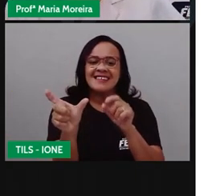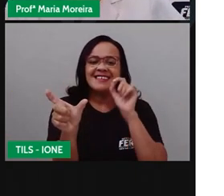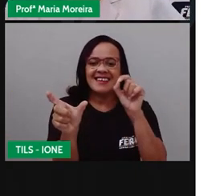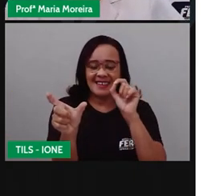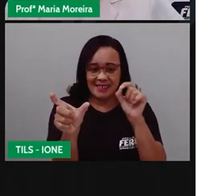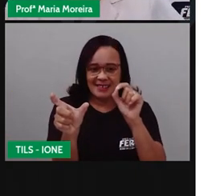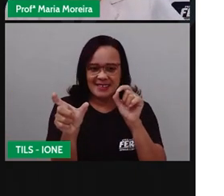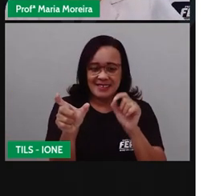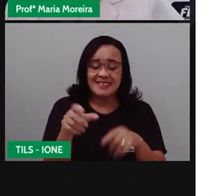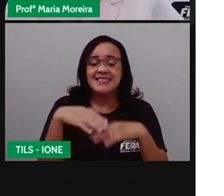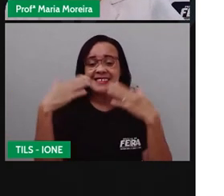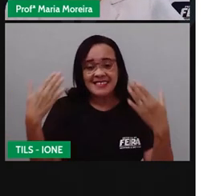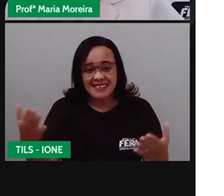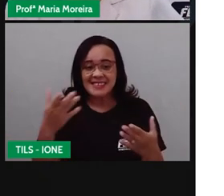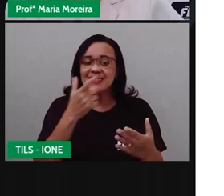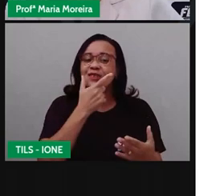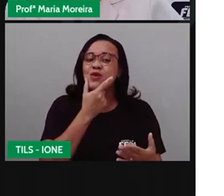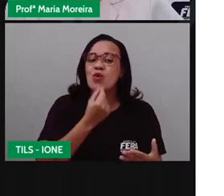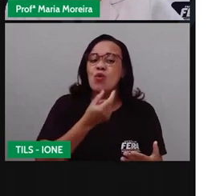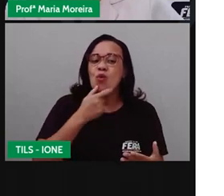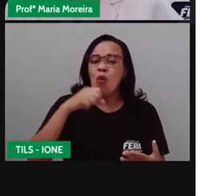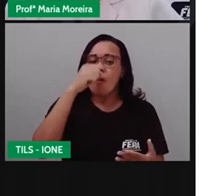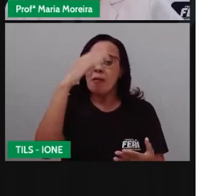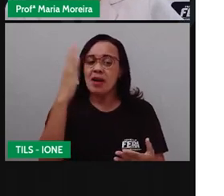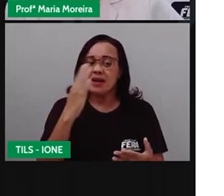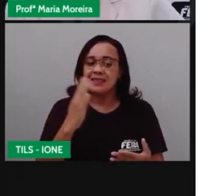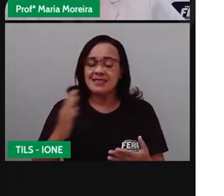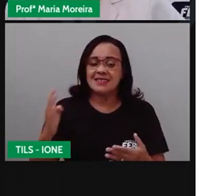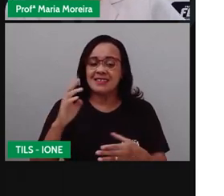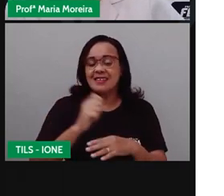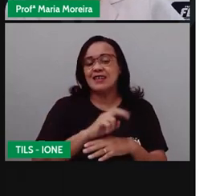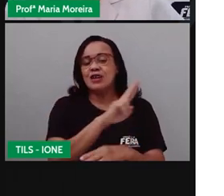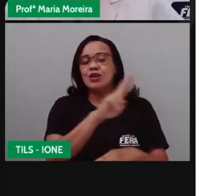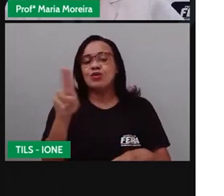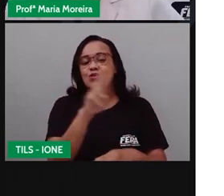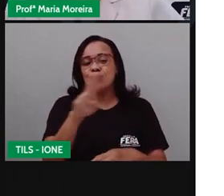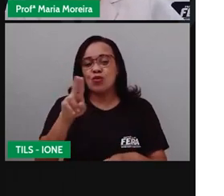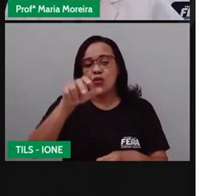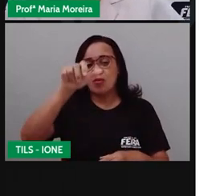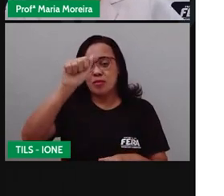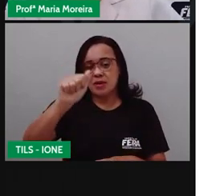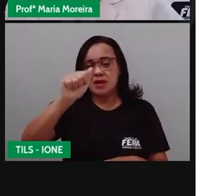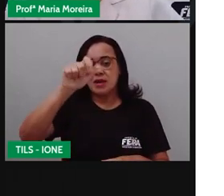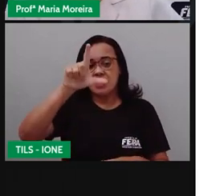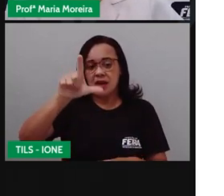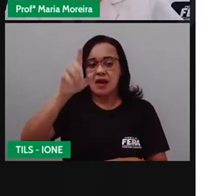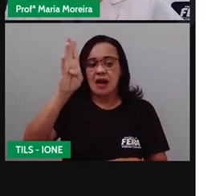Bom, o brasileiro, né, Alberto Santos Dumont, que nasceu em